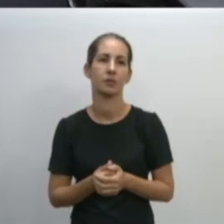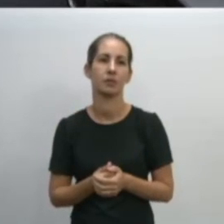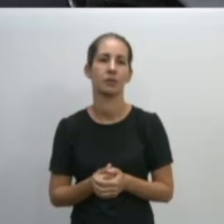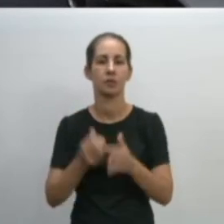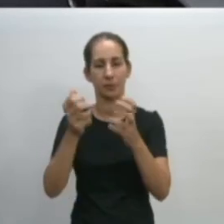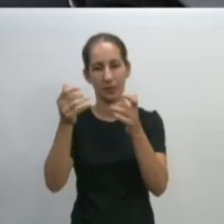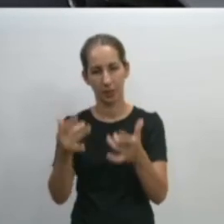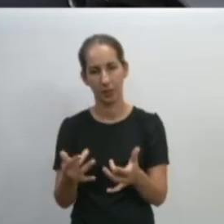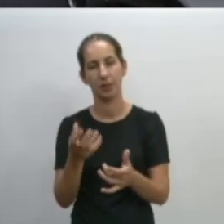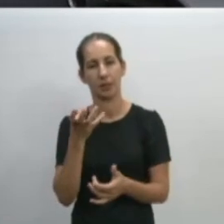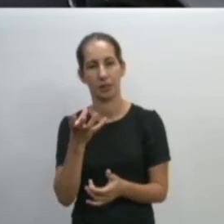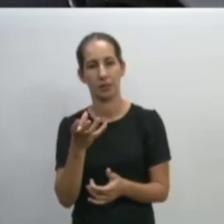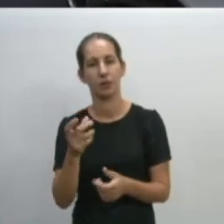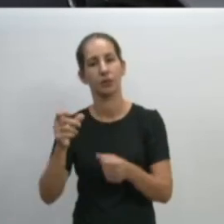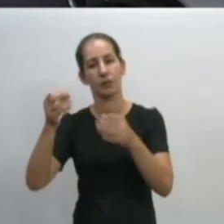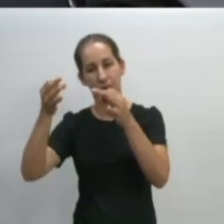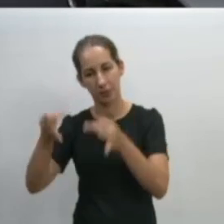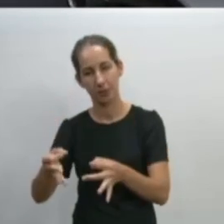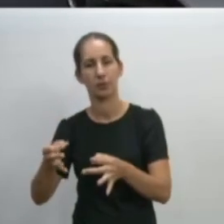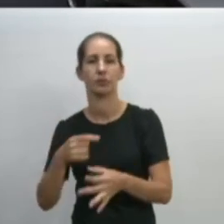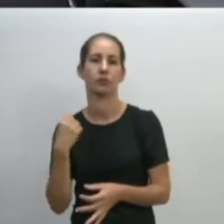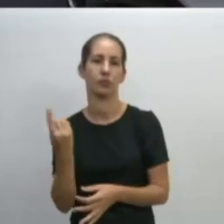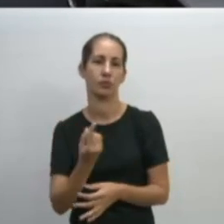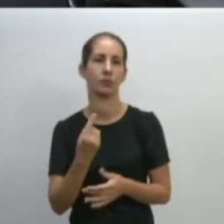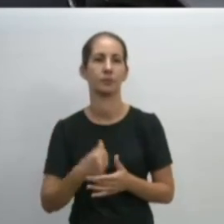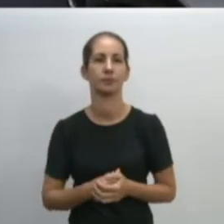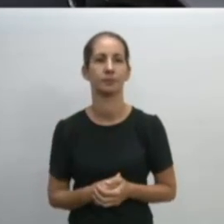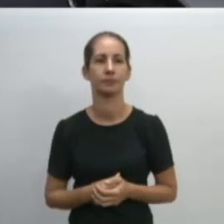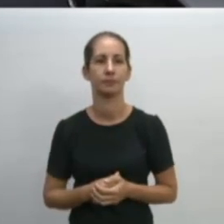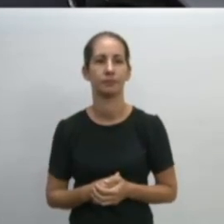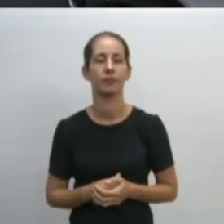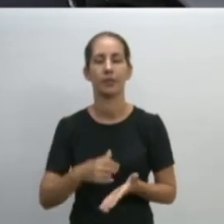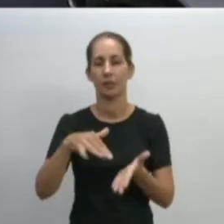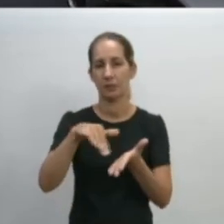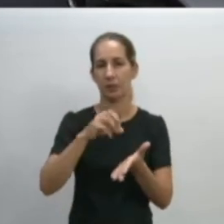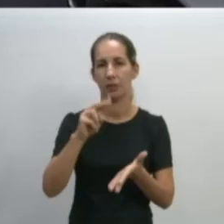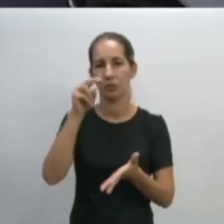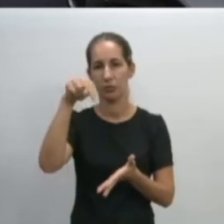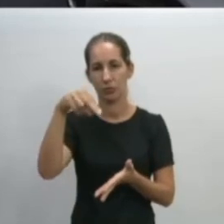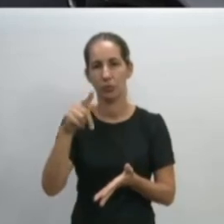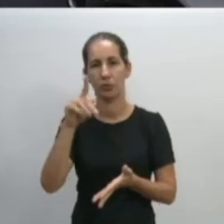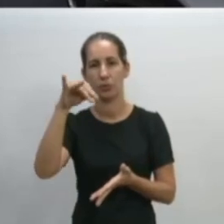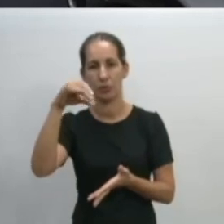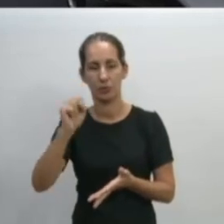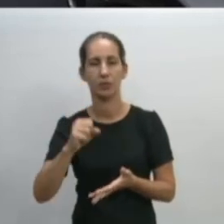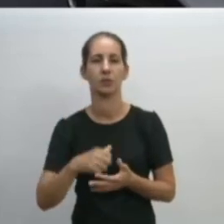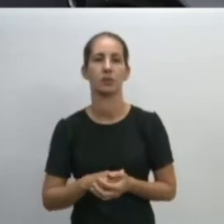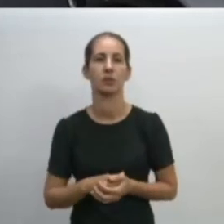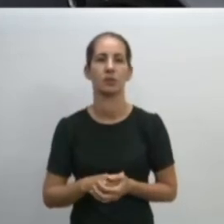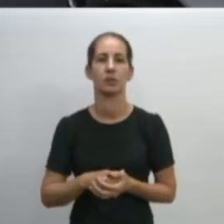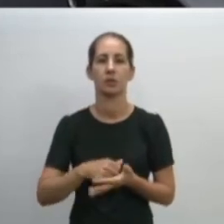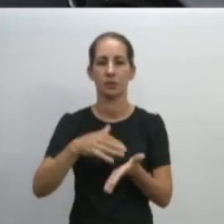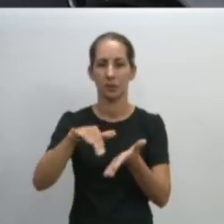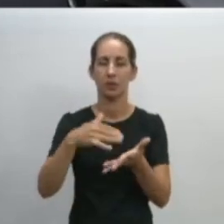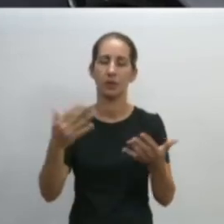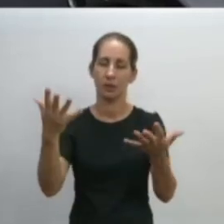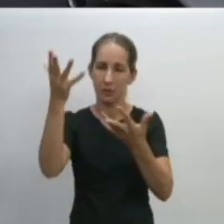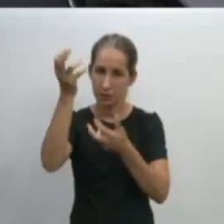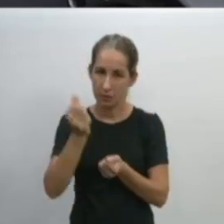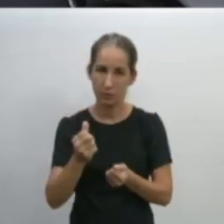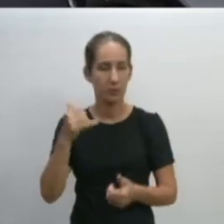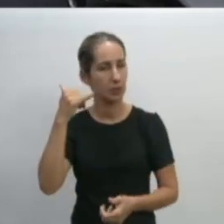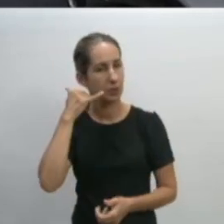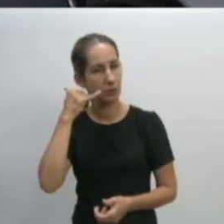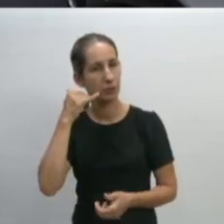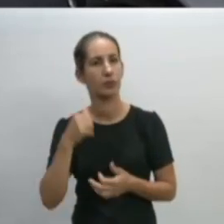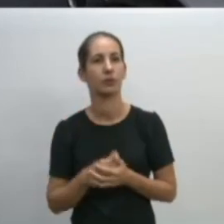relato. Quando tem que ser justo, somos justos, senhor presidente. O secretário Carlson Gomes É um secretário atencioso, atende